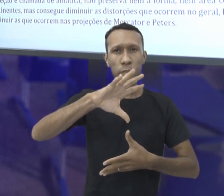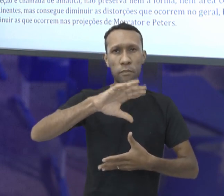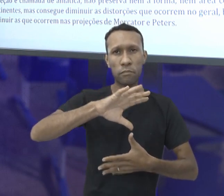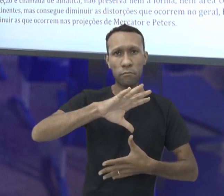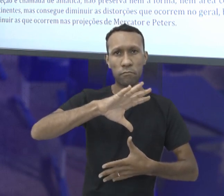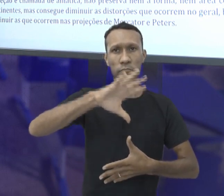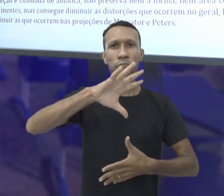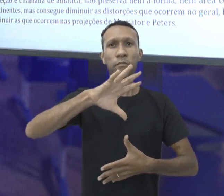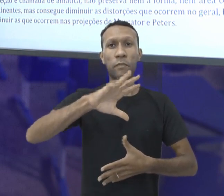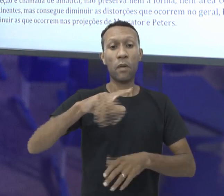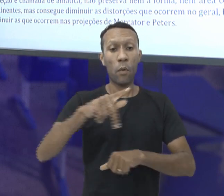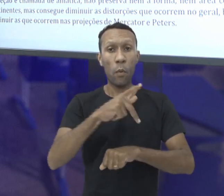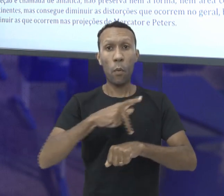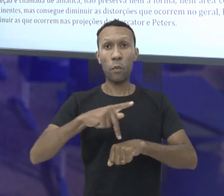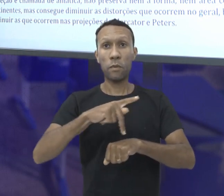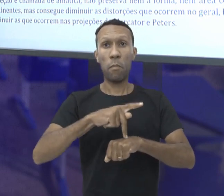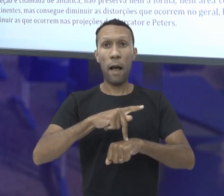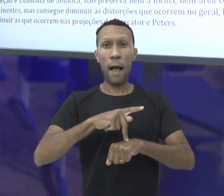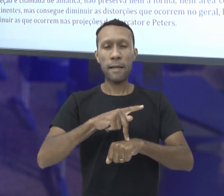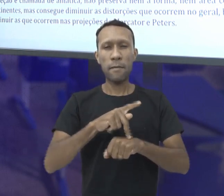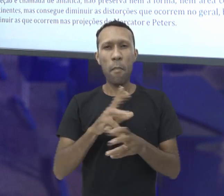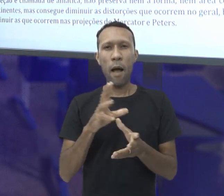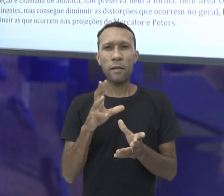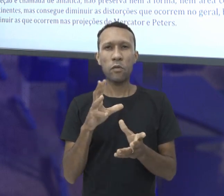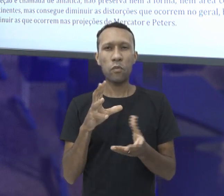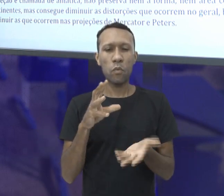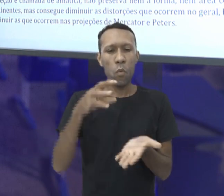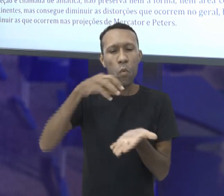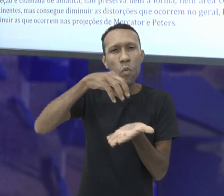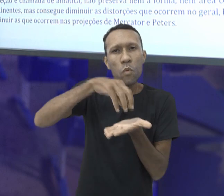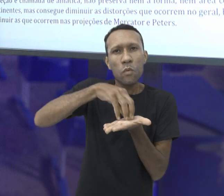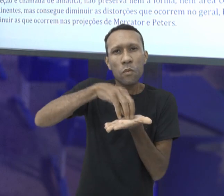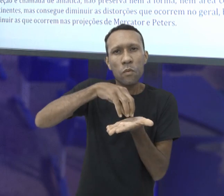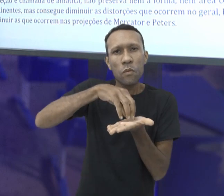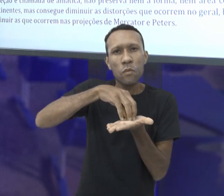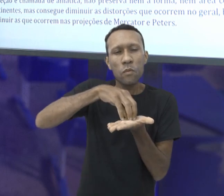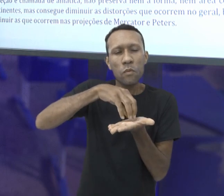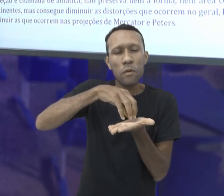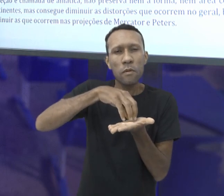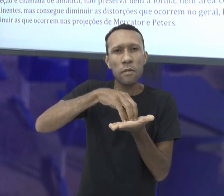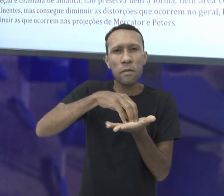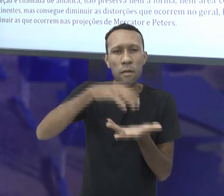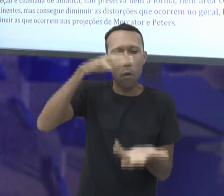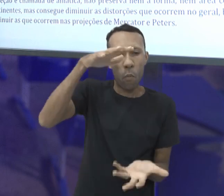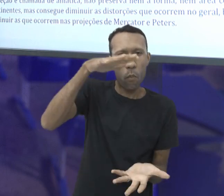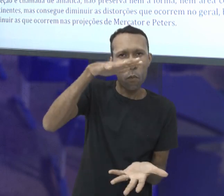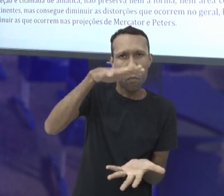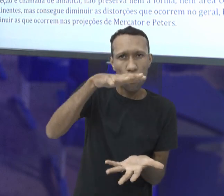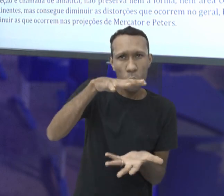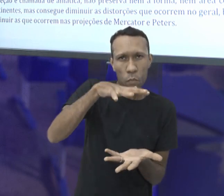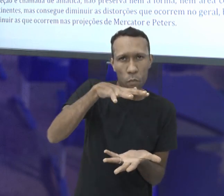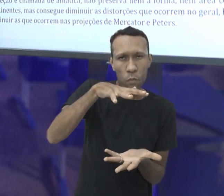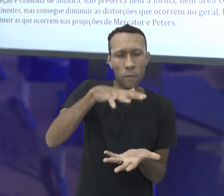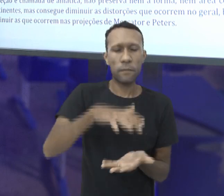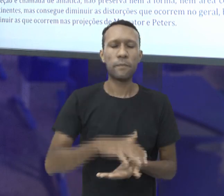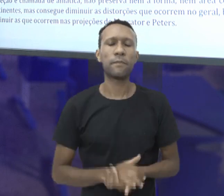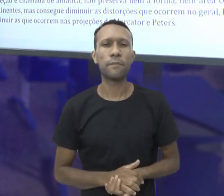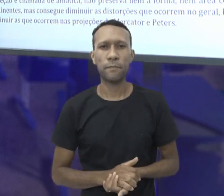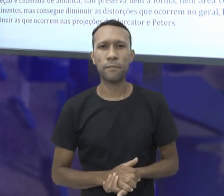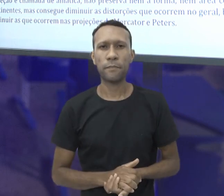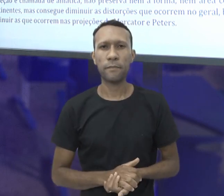mais alongados, ou seja, os países do centro são mais alongados. E o de Mercator, os mais alongados são nos polos em cima.